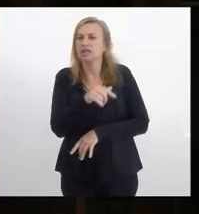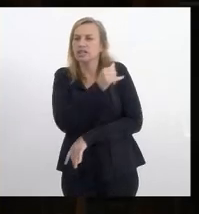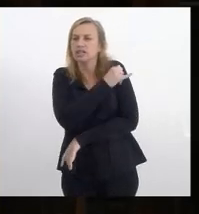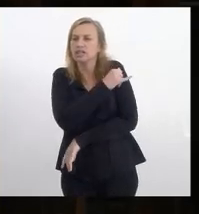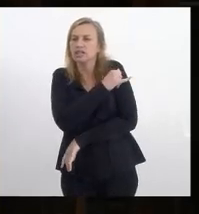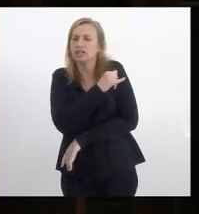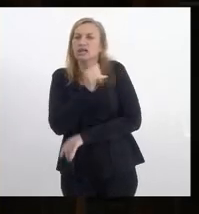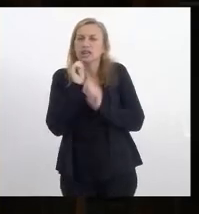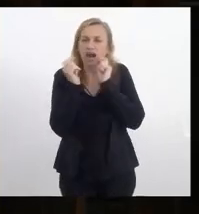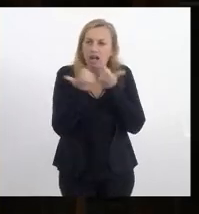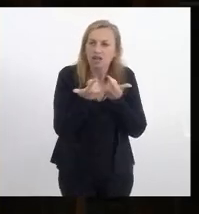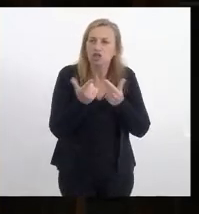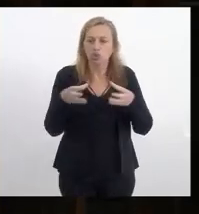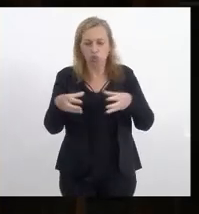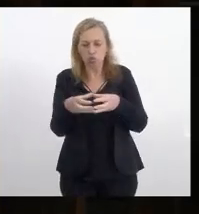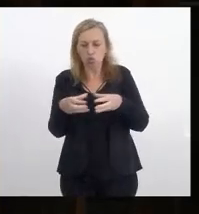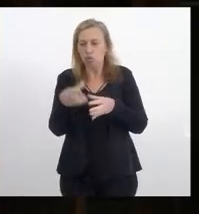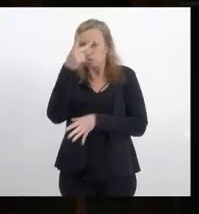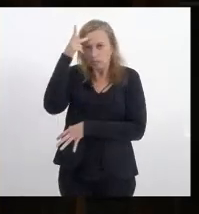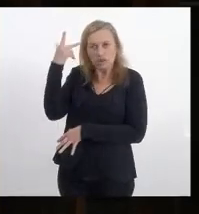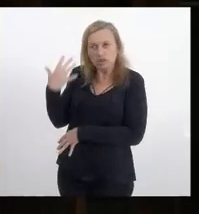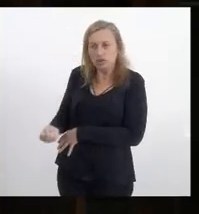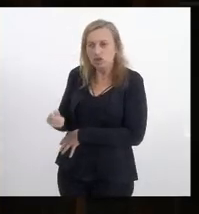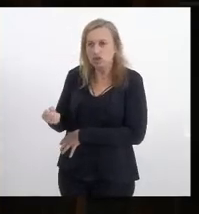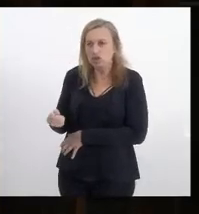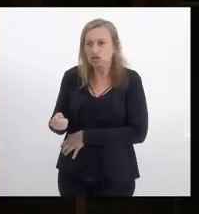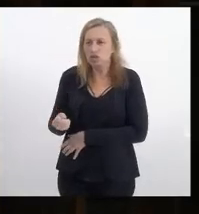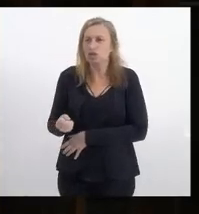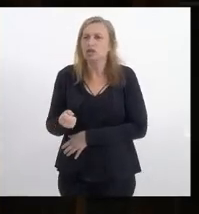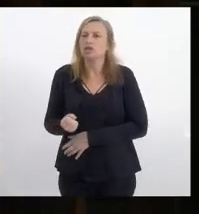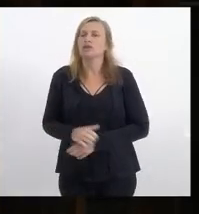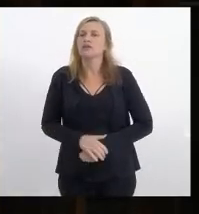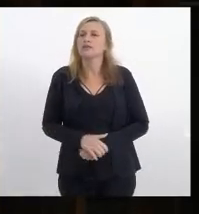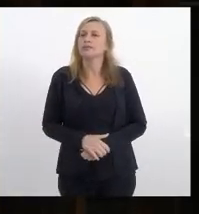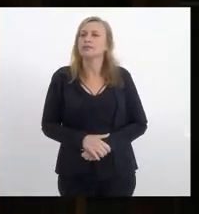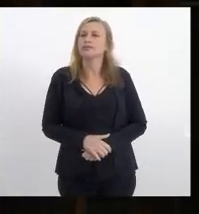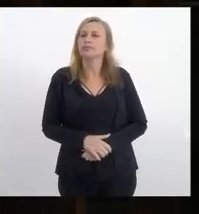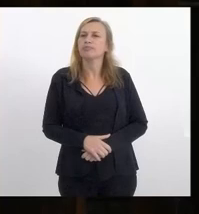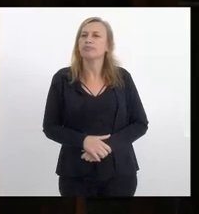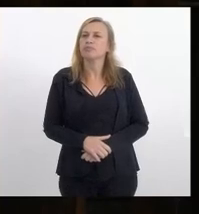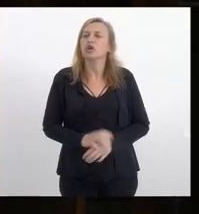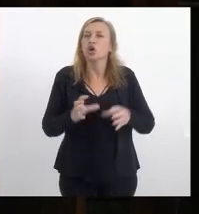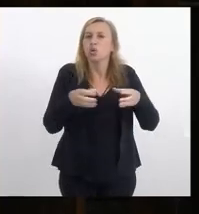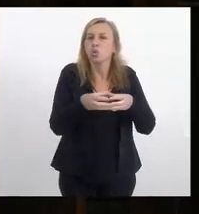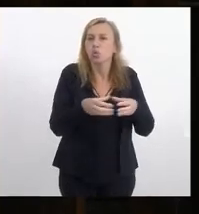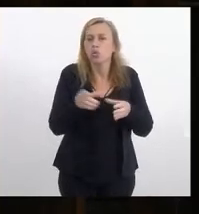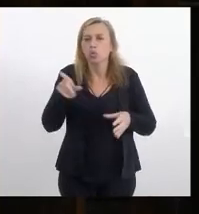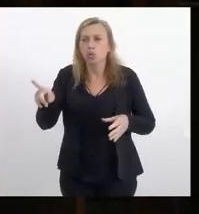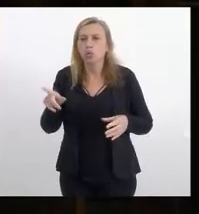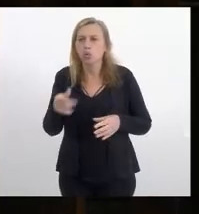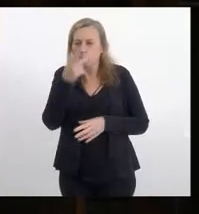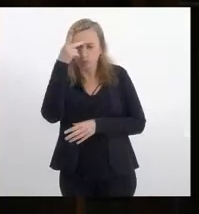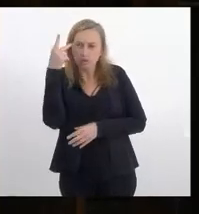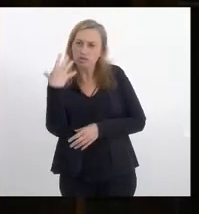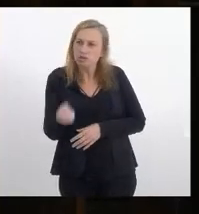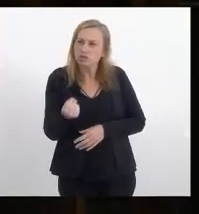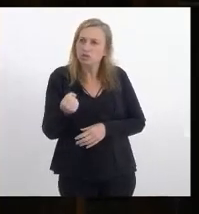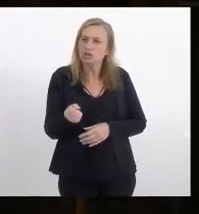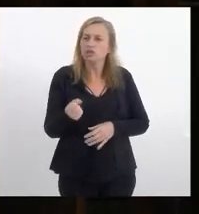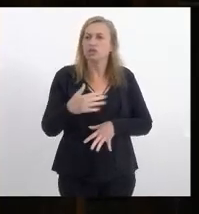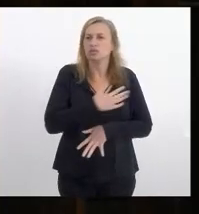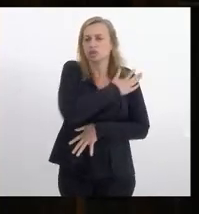ao grupo de pensionistas considerável grupo esse de pensionistas cujos